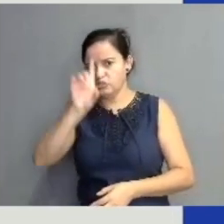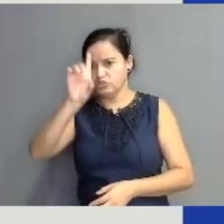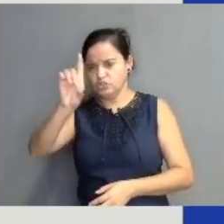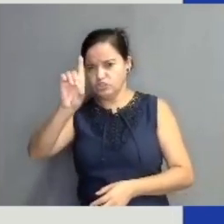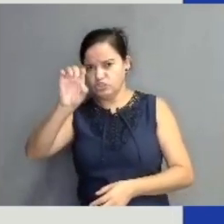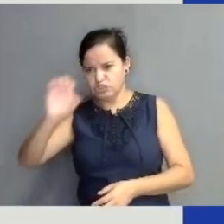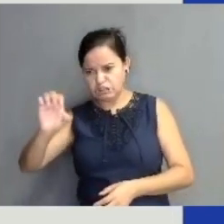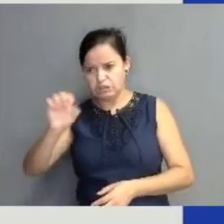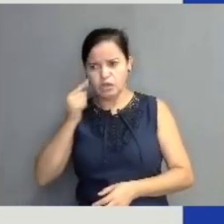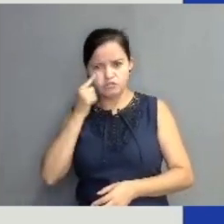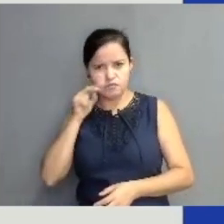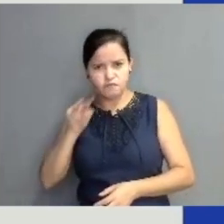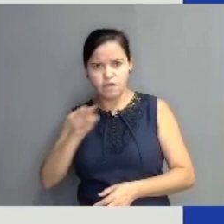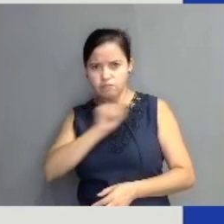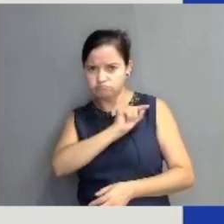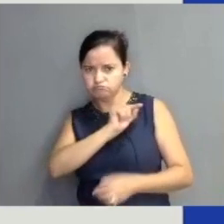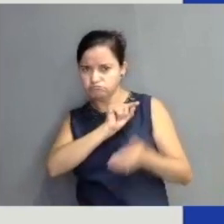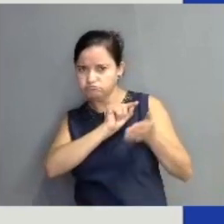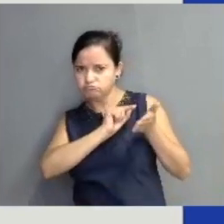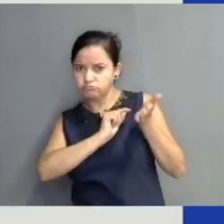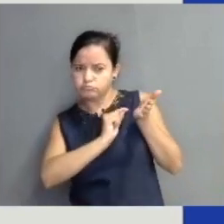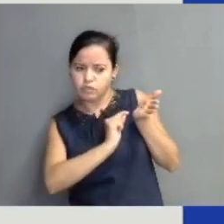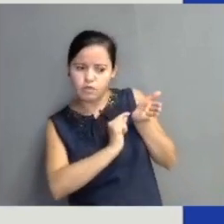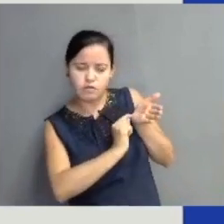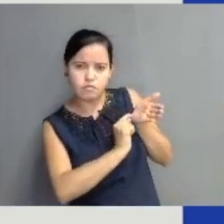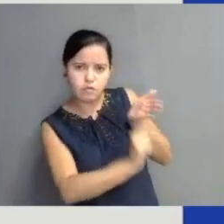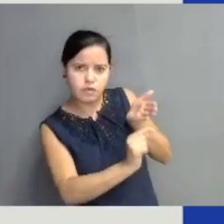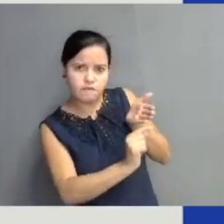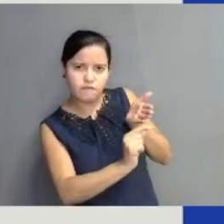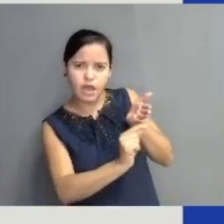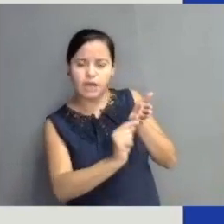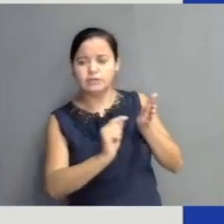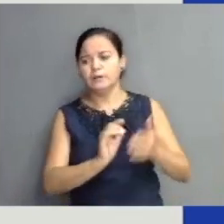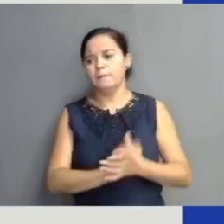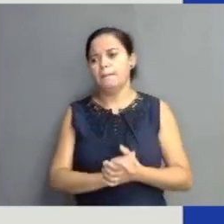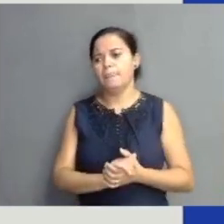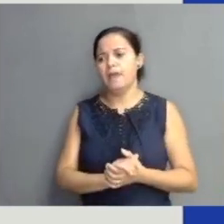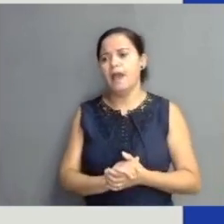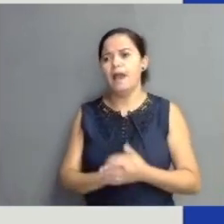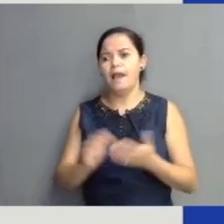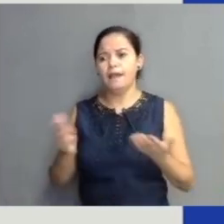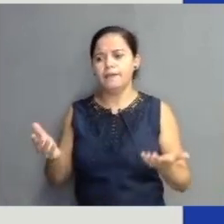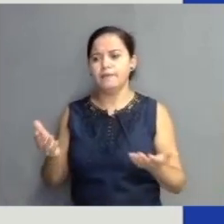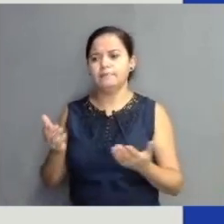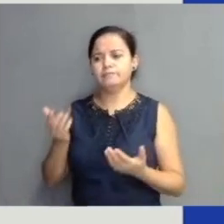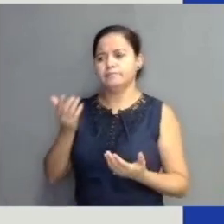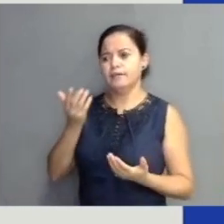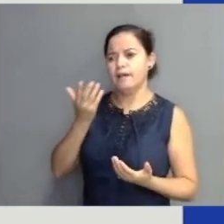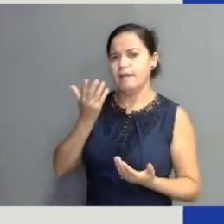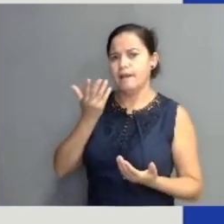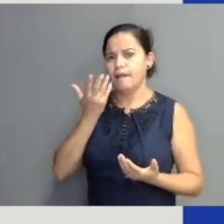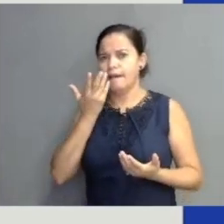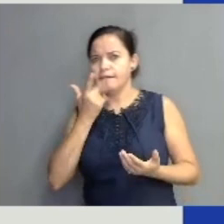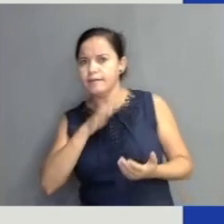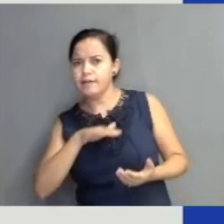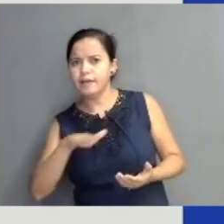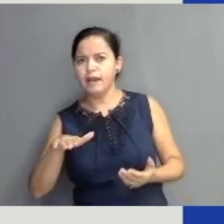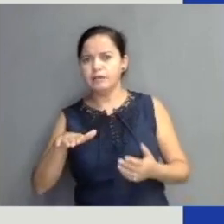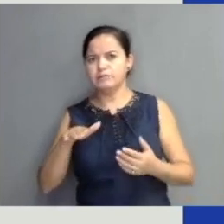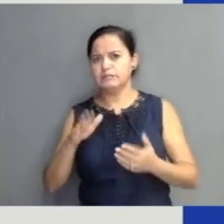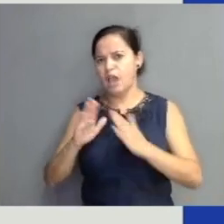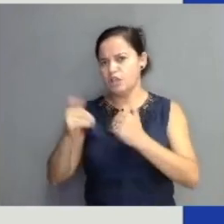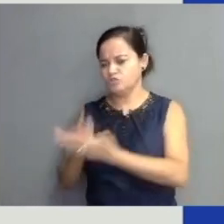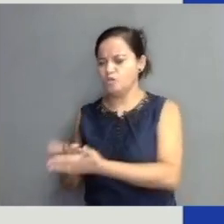conviver com outras crianças na sala de aula, elas passam o dia cercadas de adultos, suando a camisa em lavouras, em